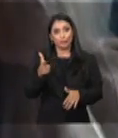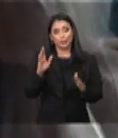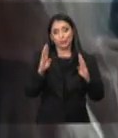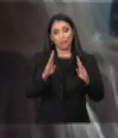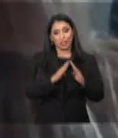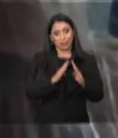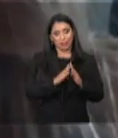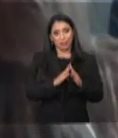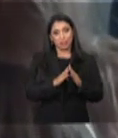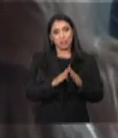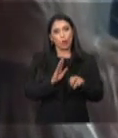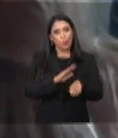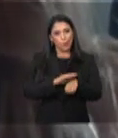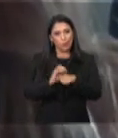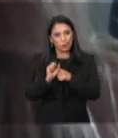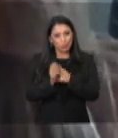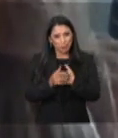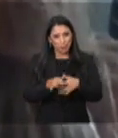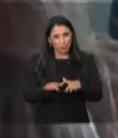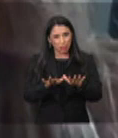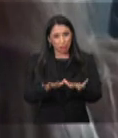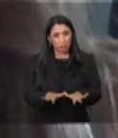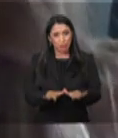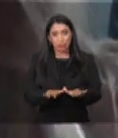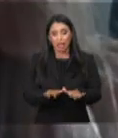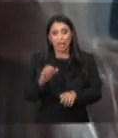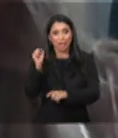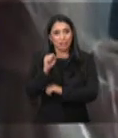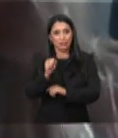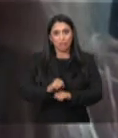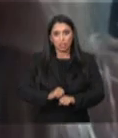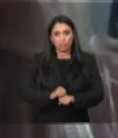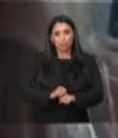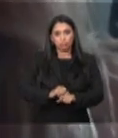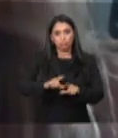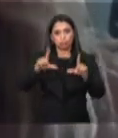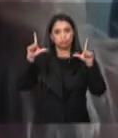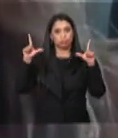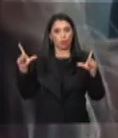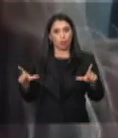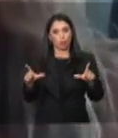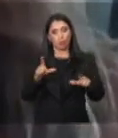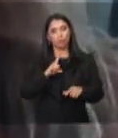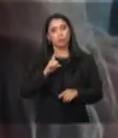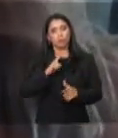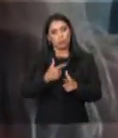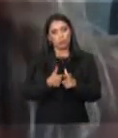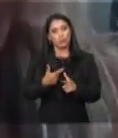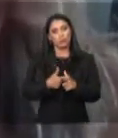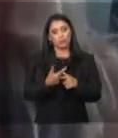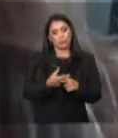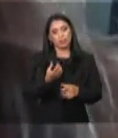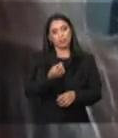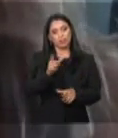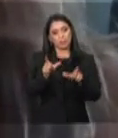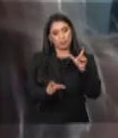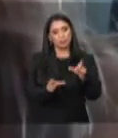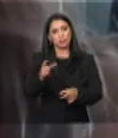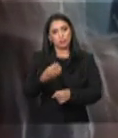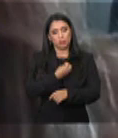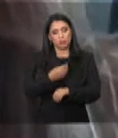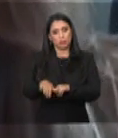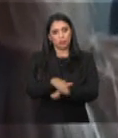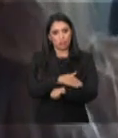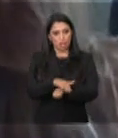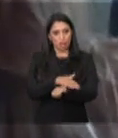a pandemia evidenciou a gravidade de como sobrevivem as pessoas em situação de rua sim a